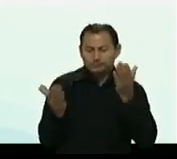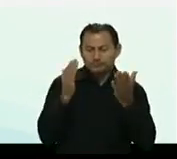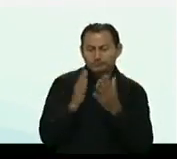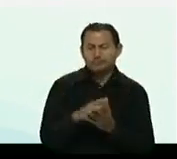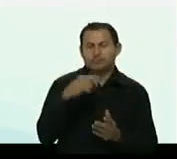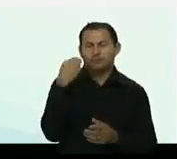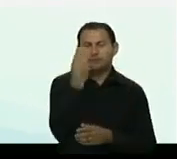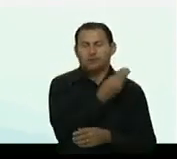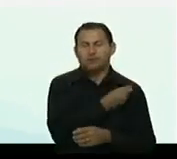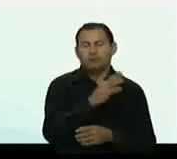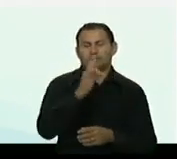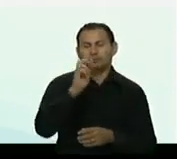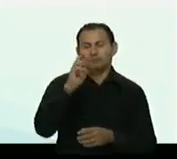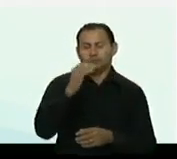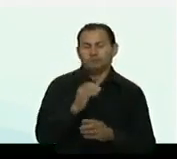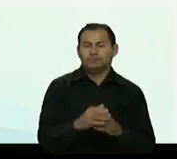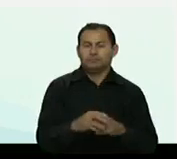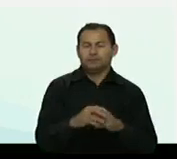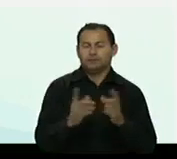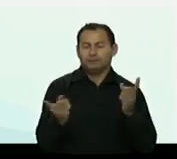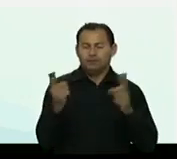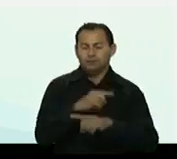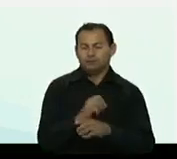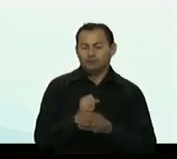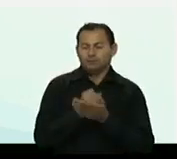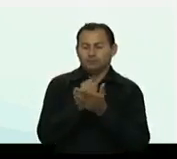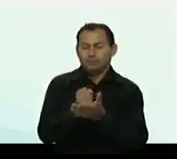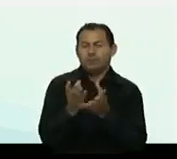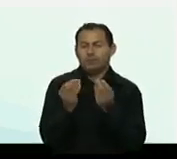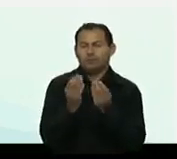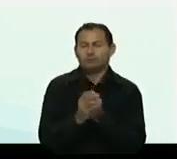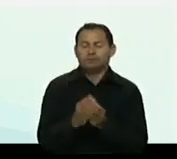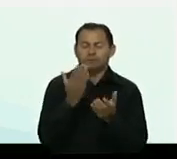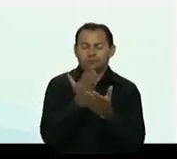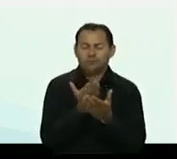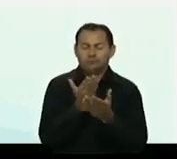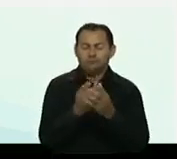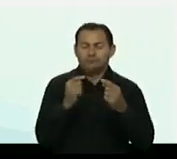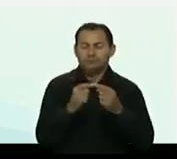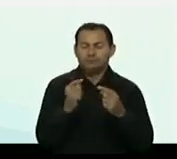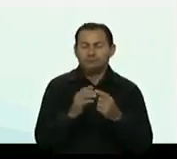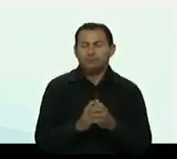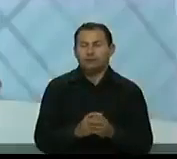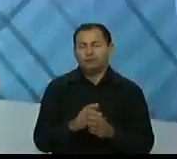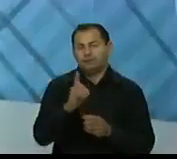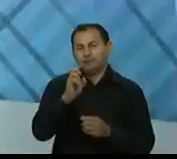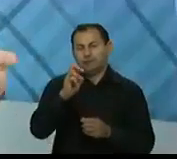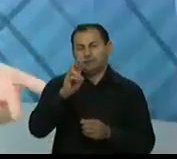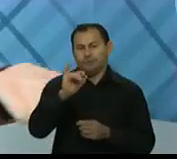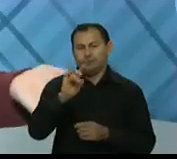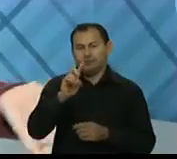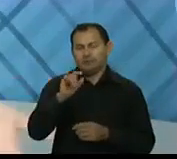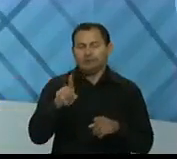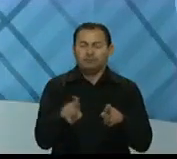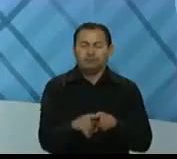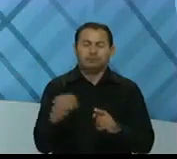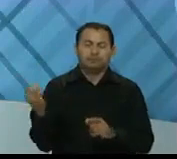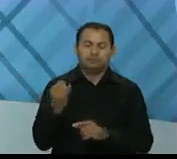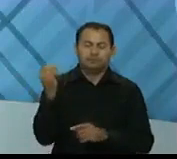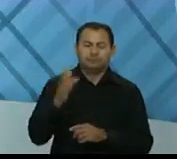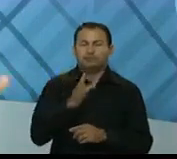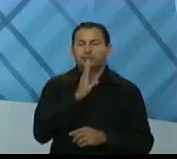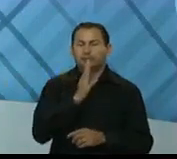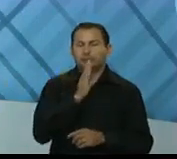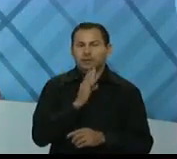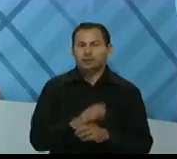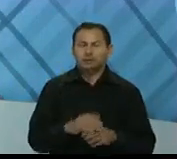das nossas funções, aqui é uma função inversa, nos auxiliará bastante no nosso estudo com relação a derivadas também, que vai ser importante a gente